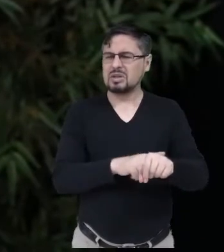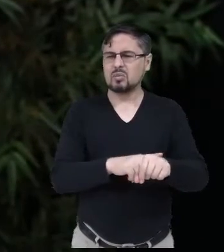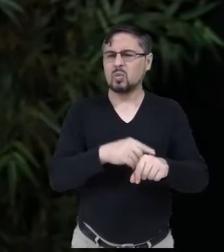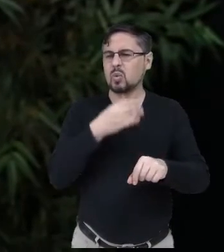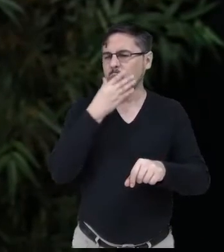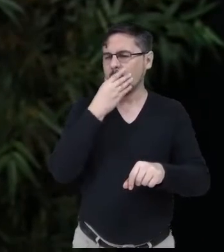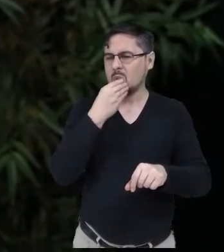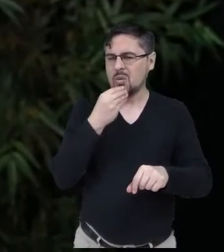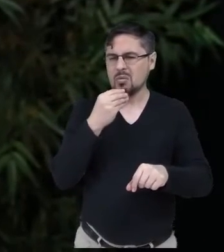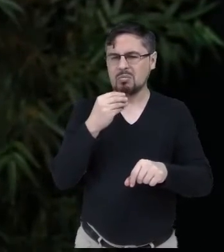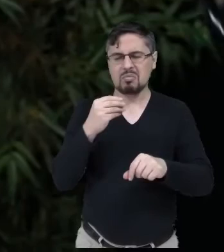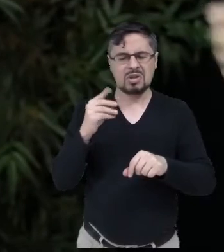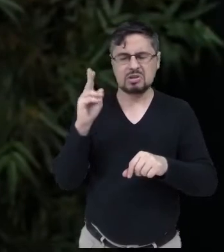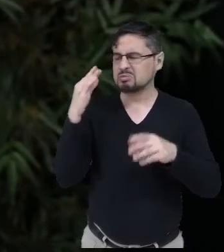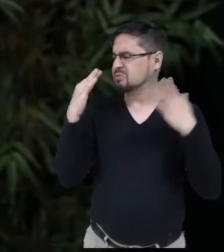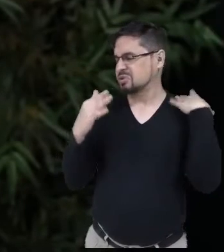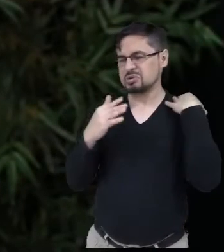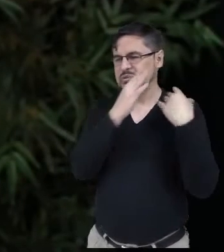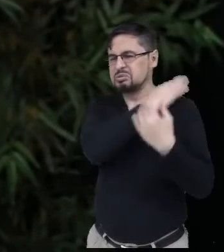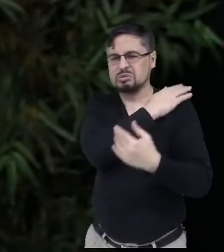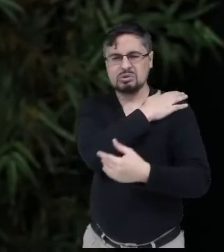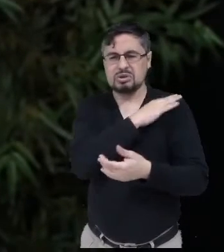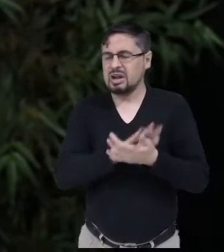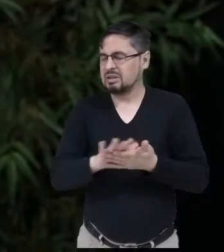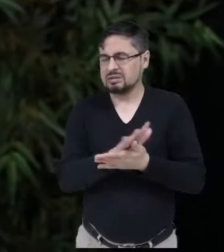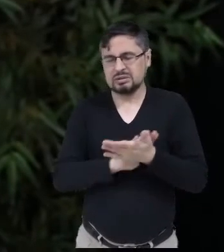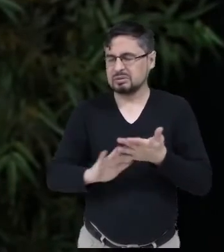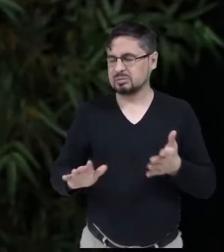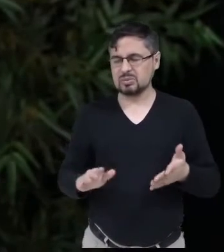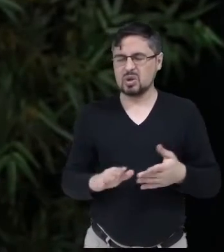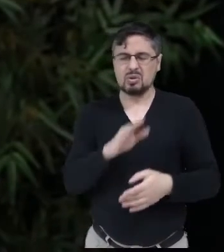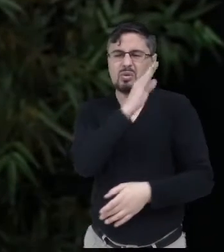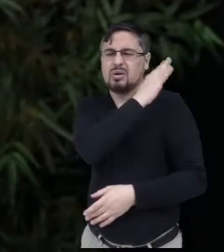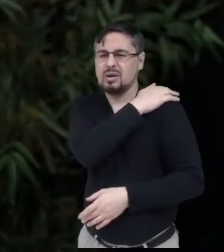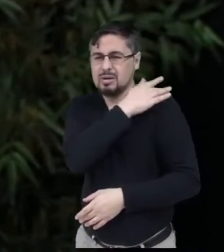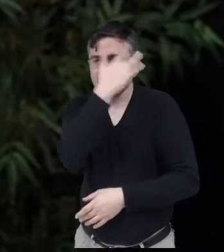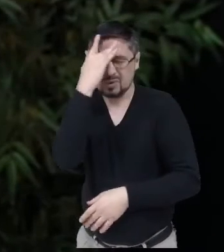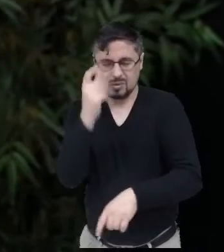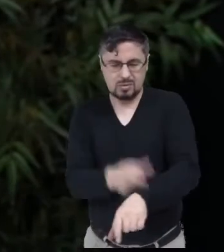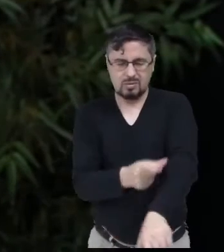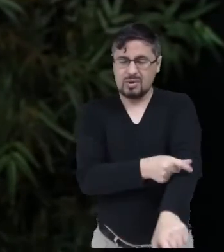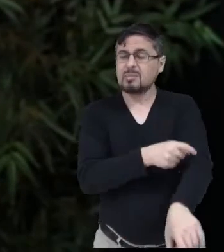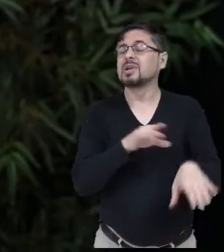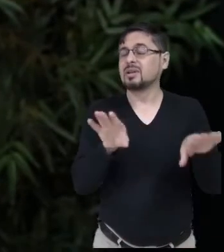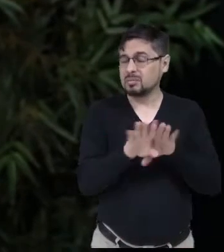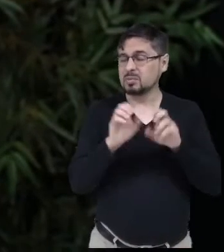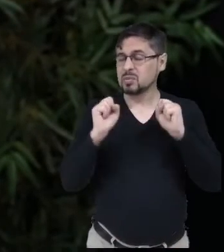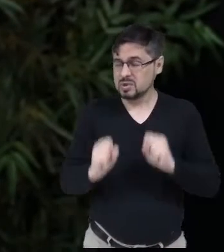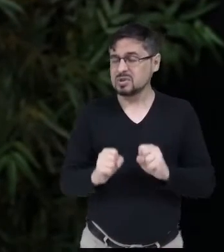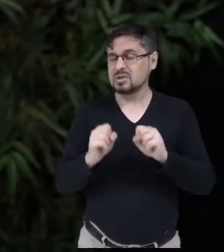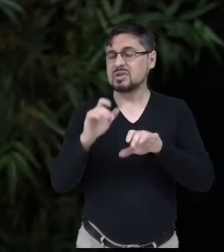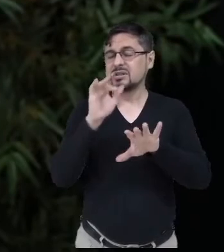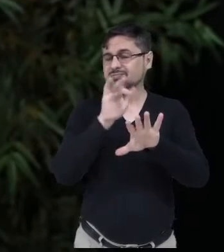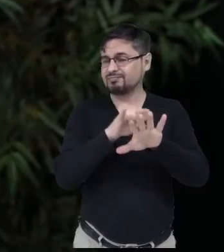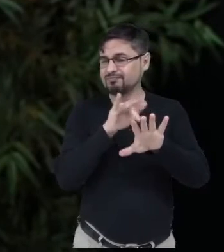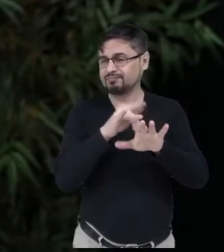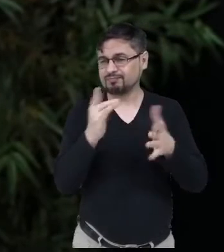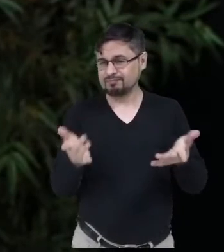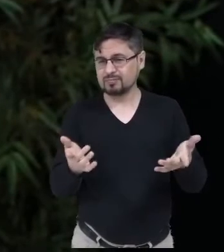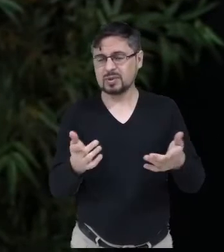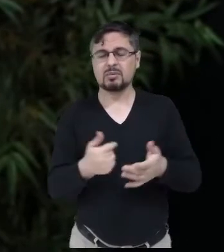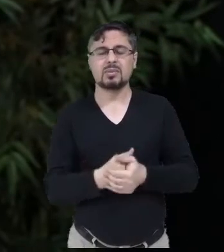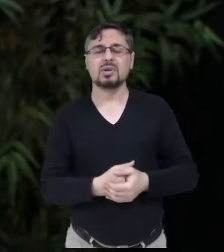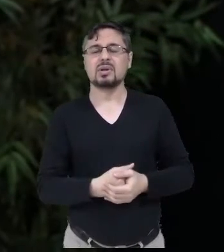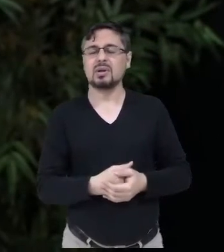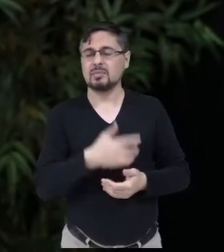corpo. Ele estava isolado, estava solitário. Tocar um leproso também poderia trazer consequências drásticas para quem